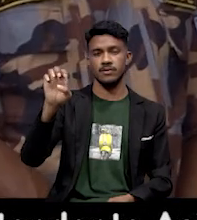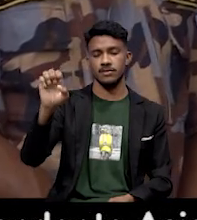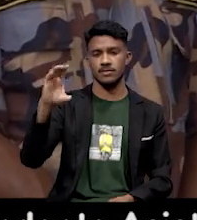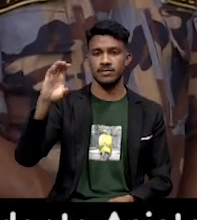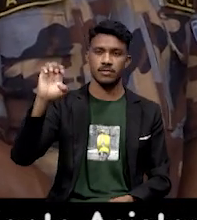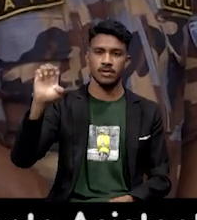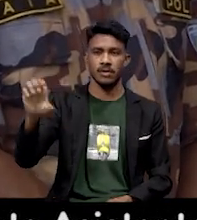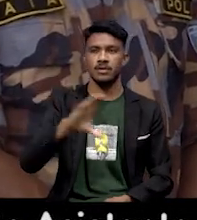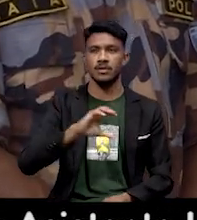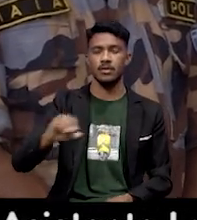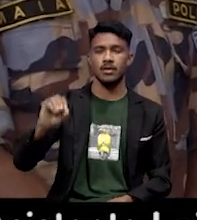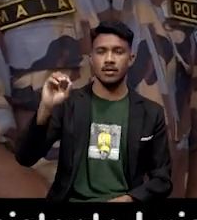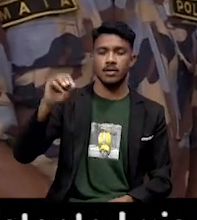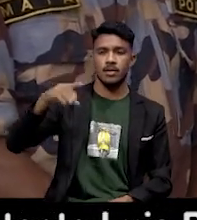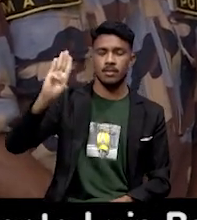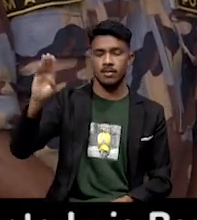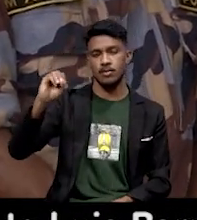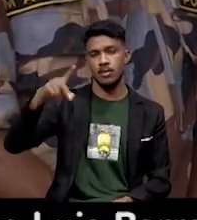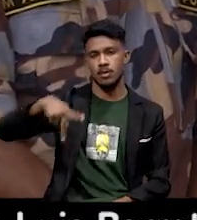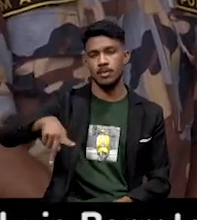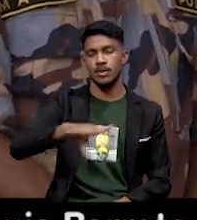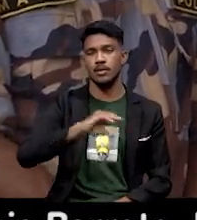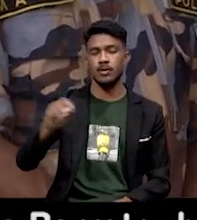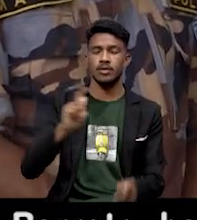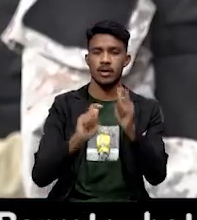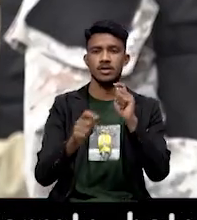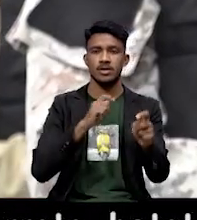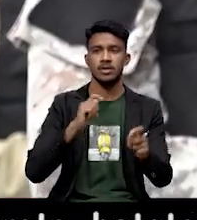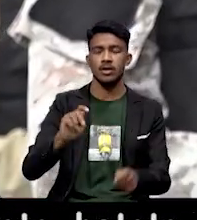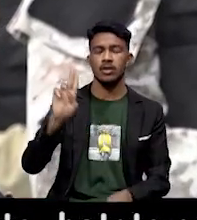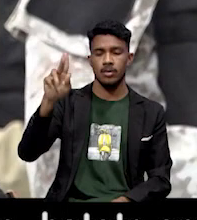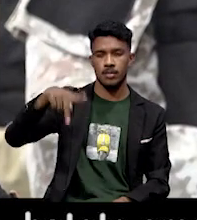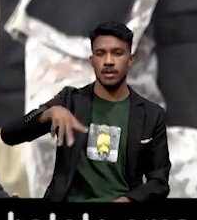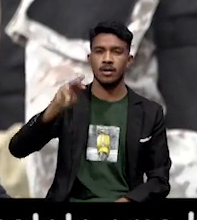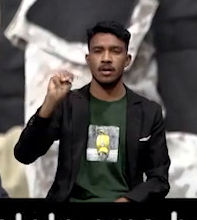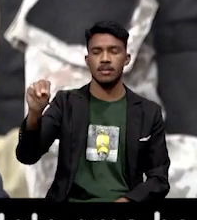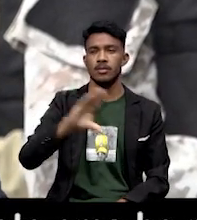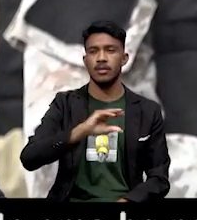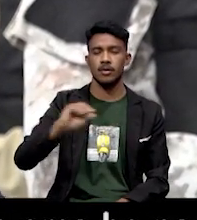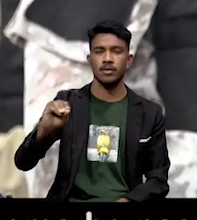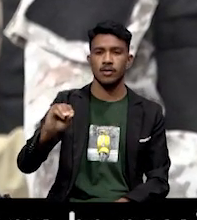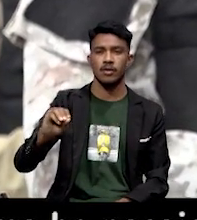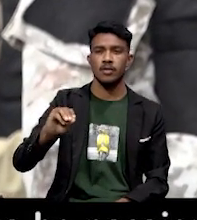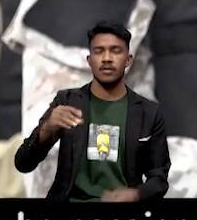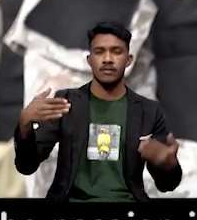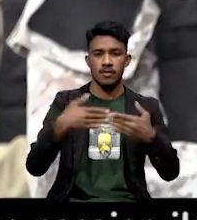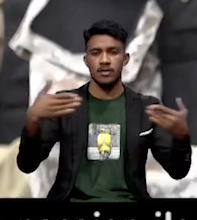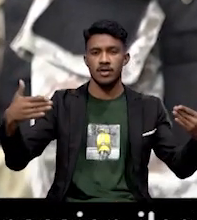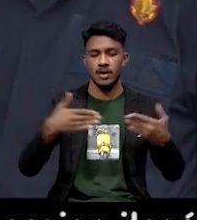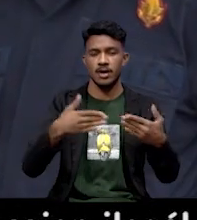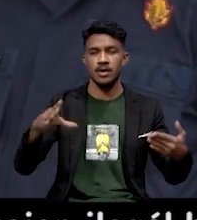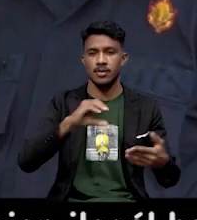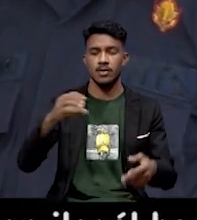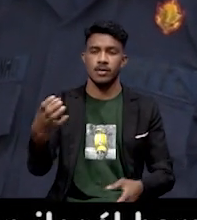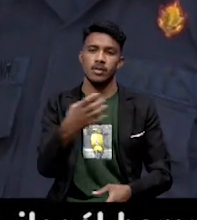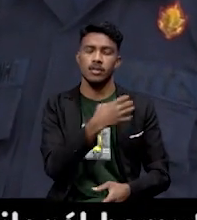especial batalhão ordem pública trânsito unidade polícia marítima unidade patrulhamento fronteira comando PNTL